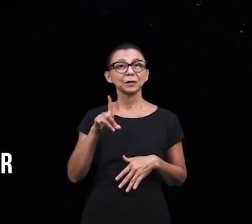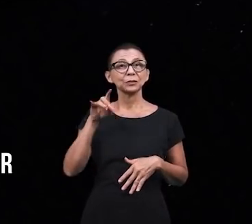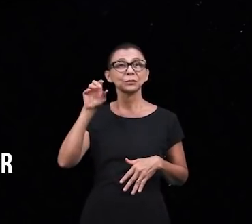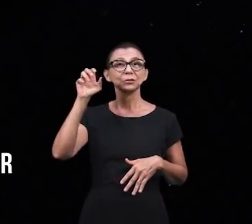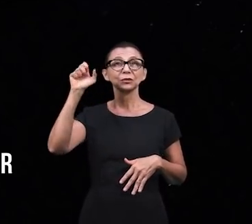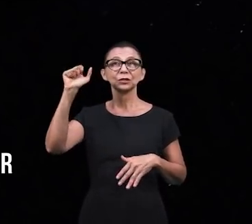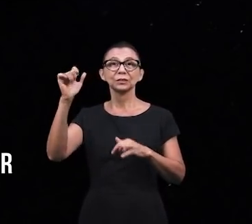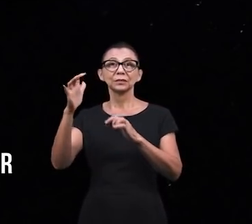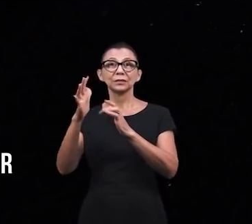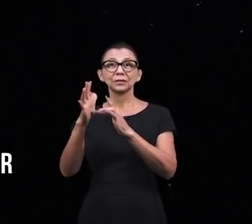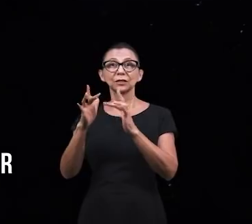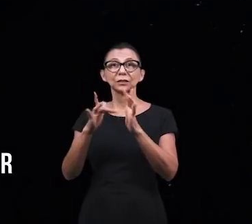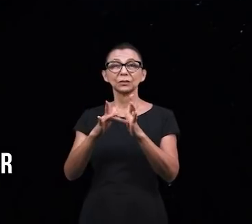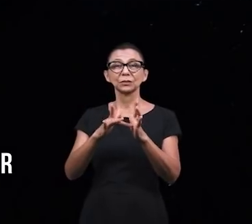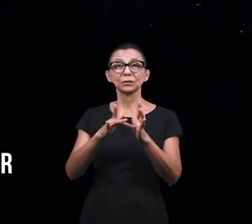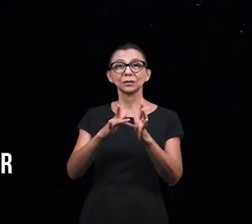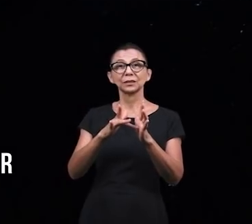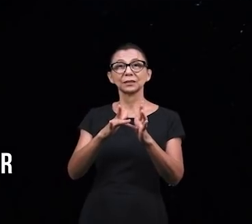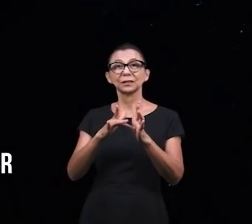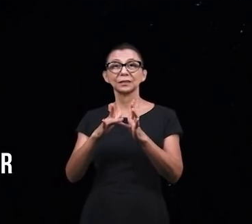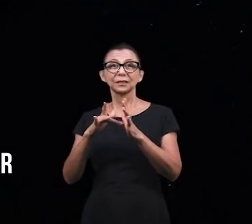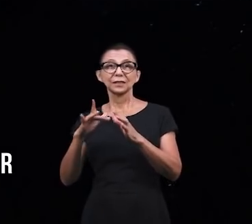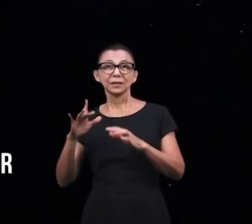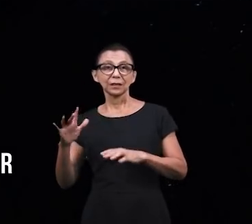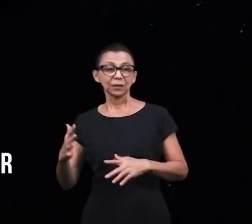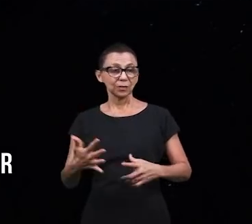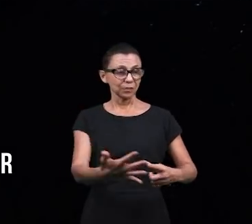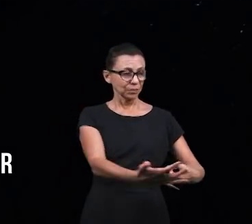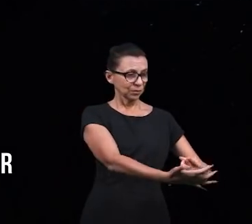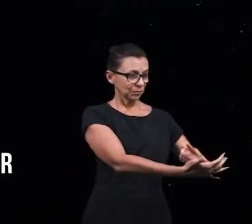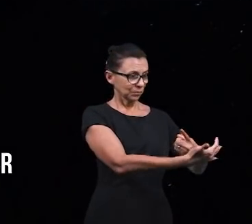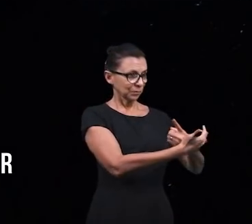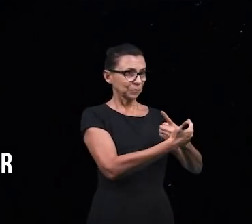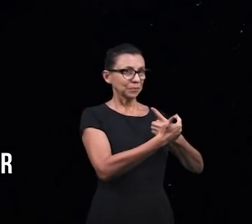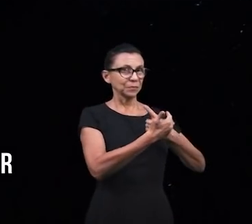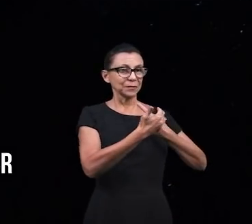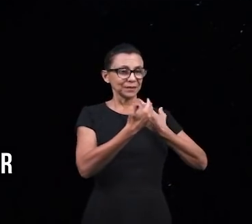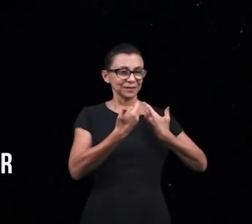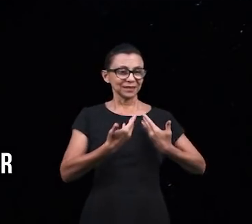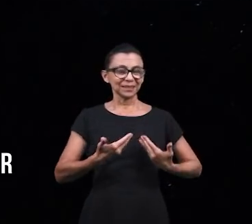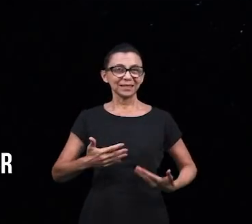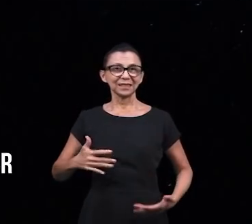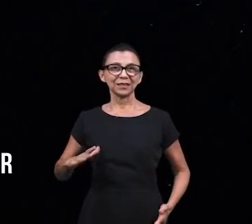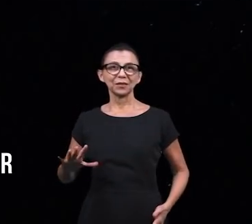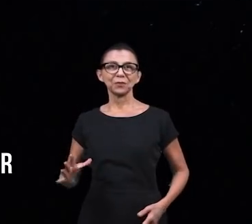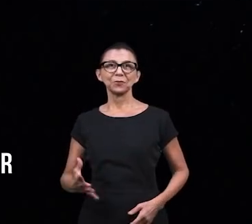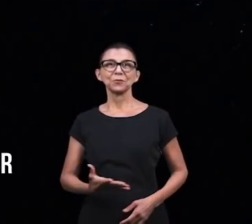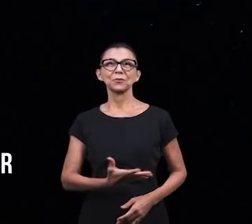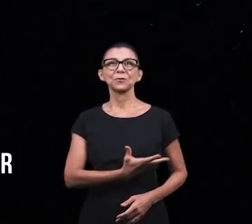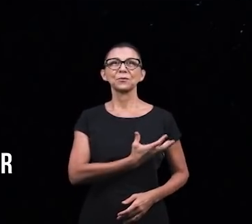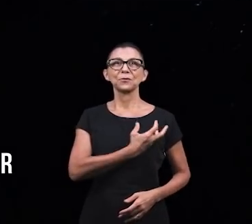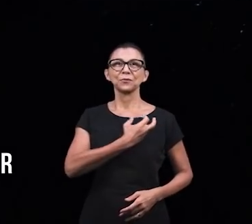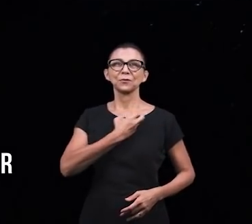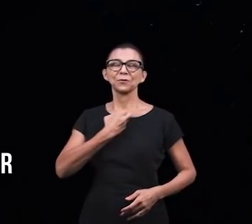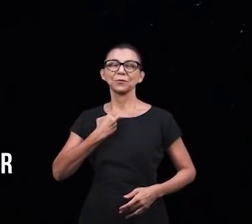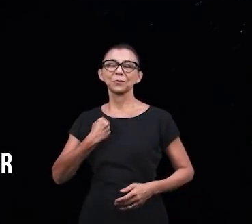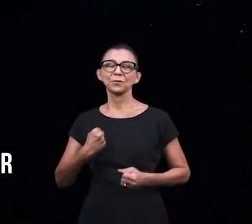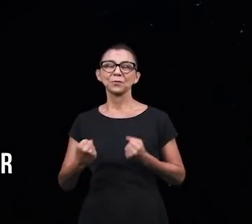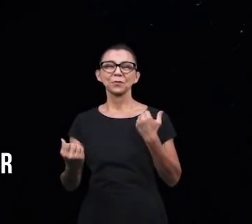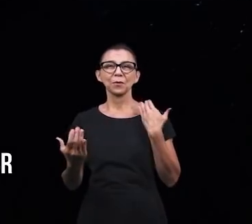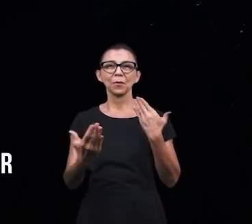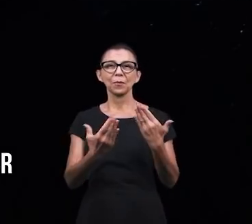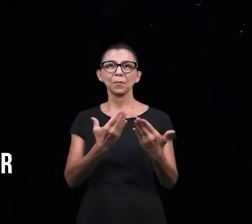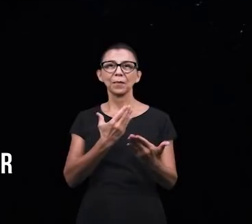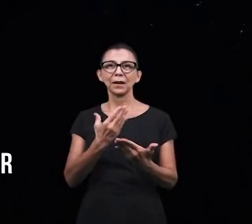Salvador me achou. Tal como a flor que no jardim